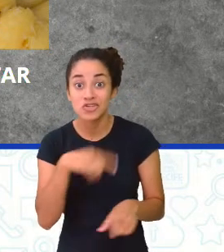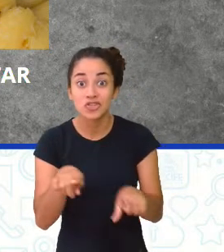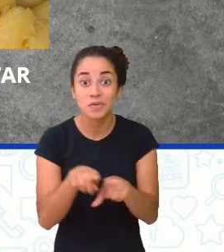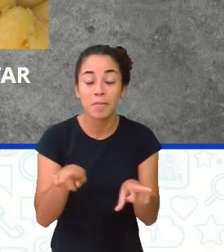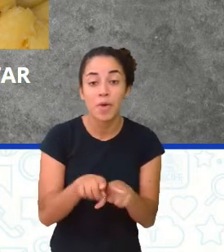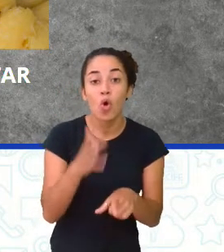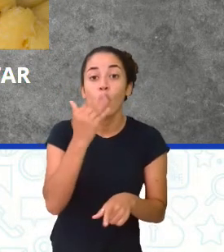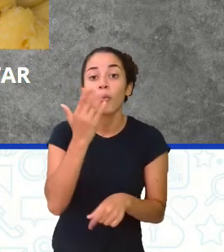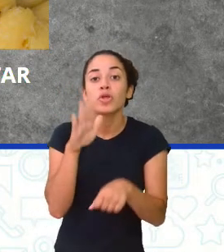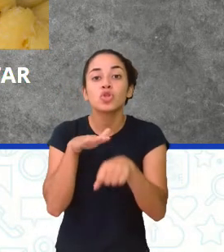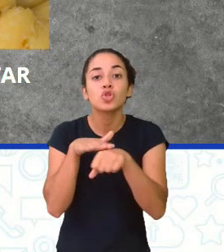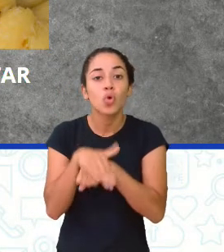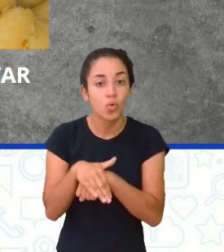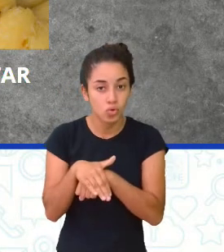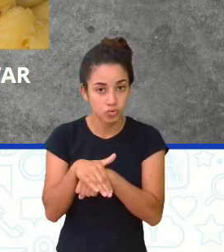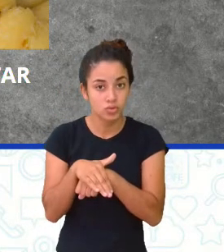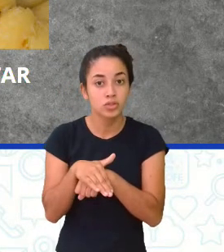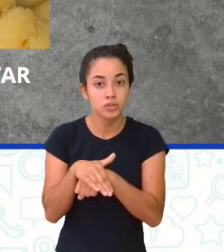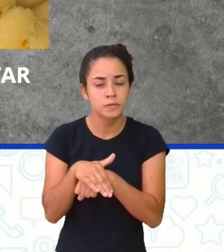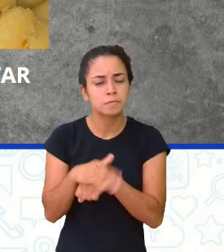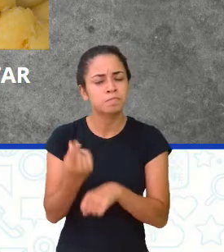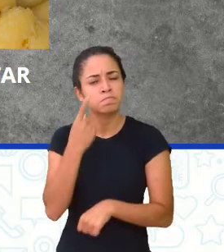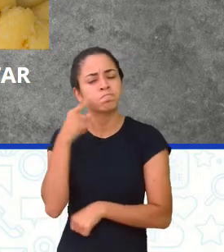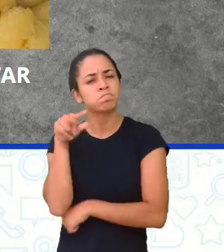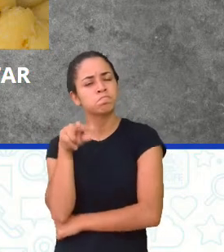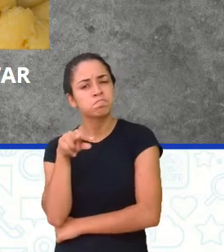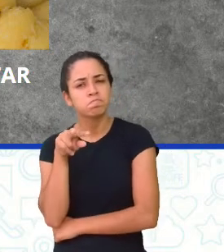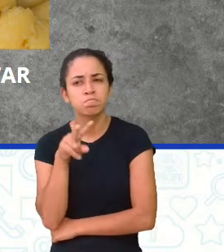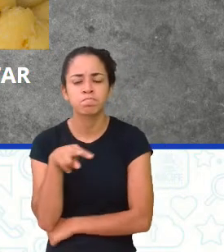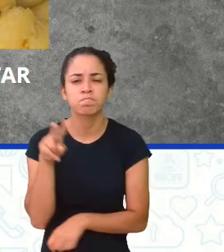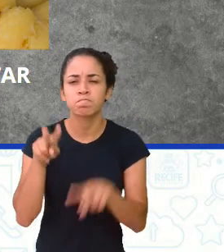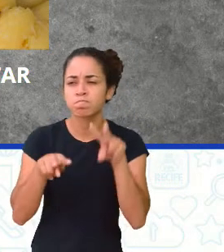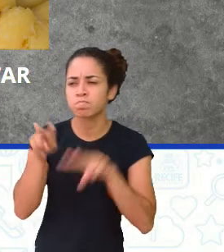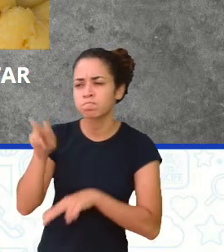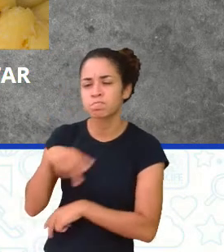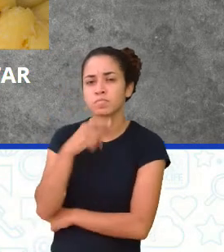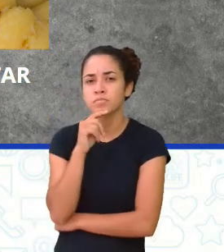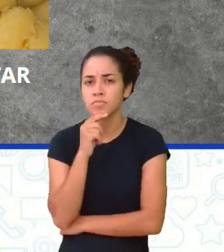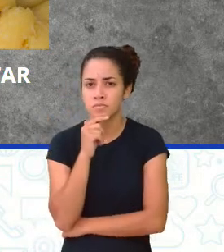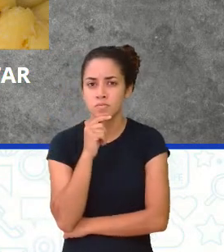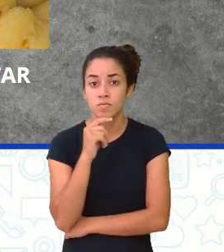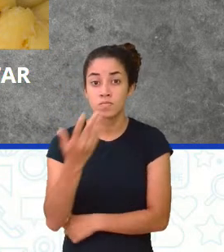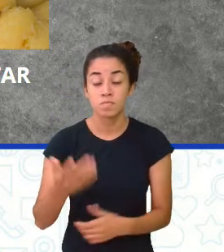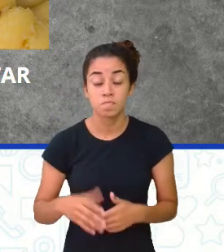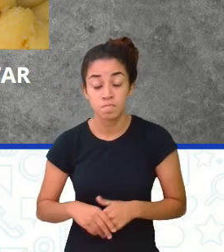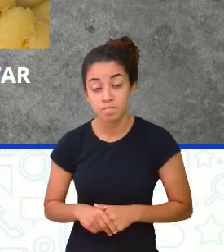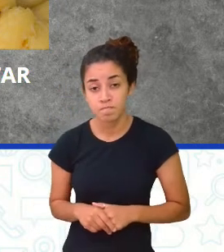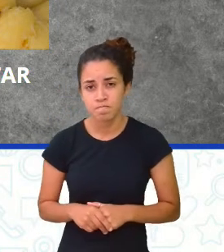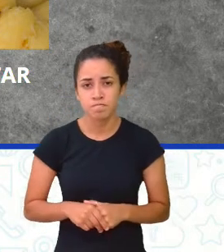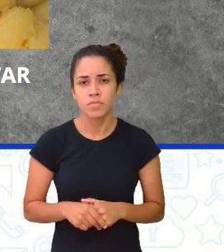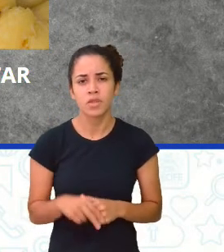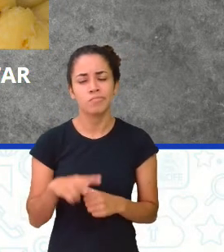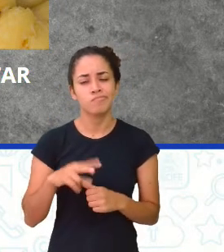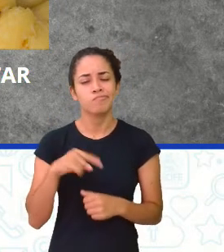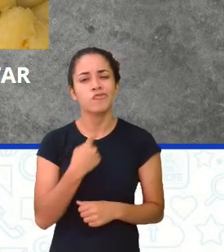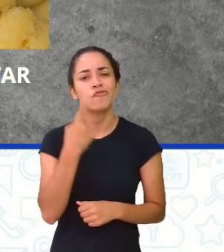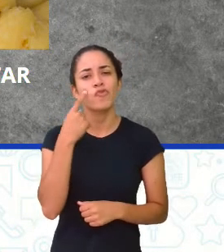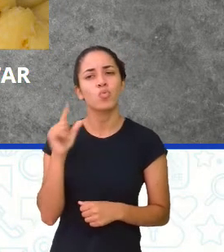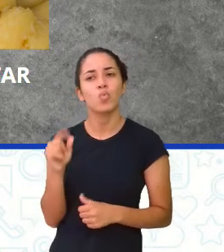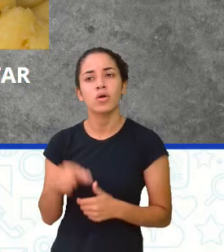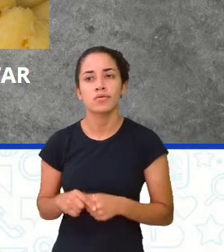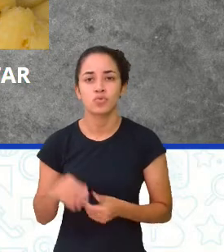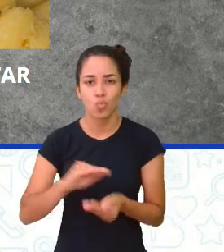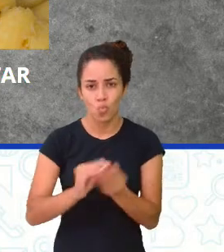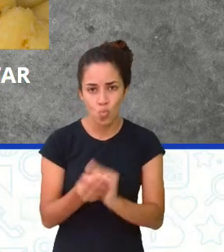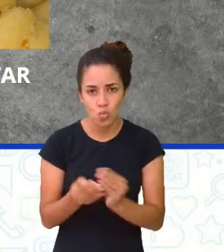jantar. Observem esse cardápio que foi aí apresentado. Então, o que é que a gente está vendo? Né? A questão de